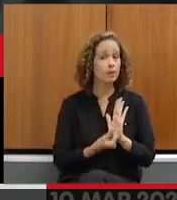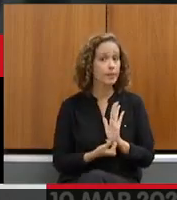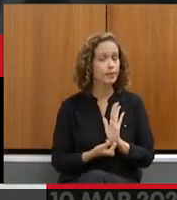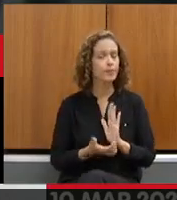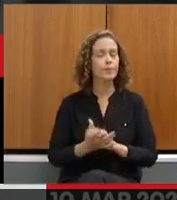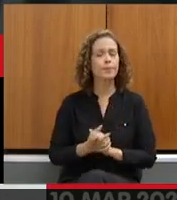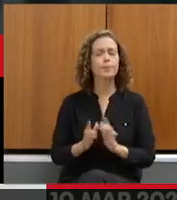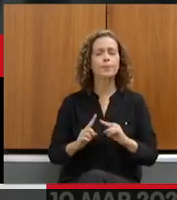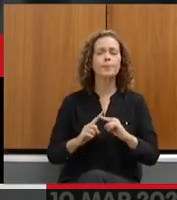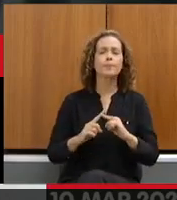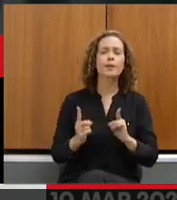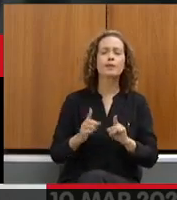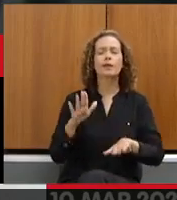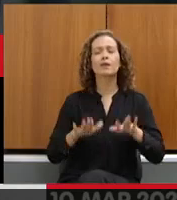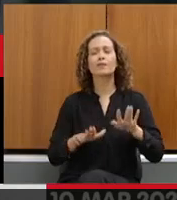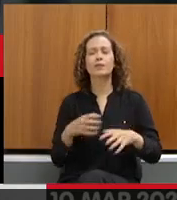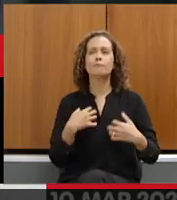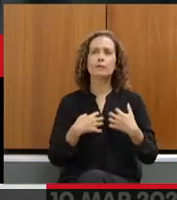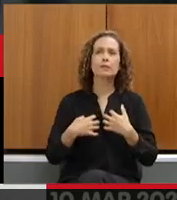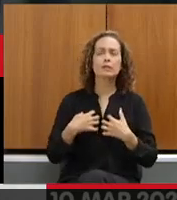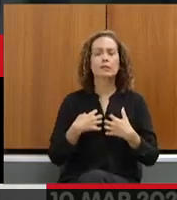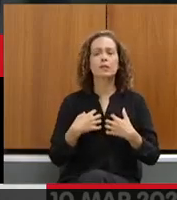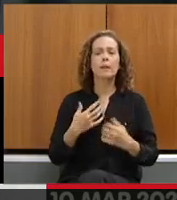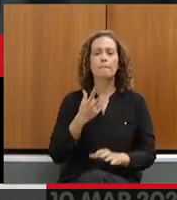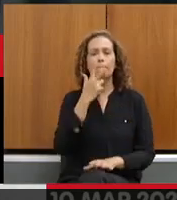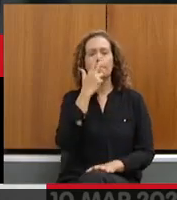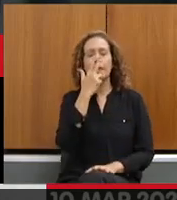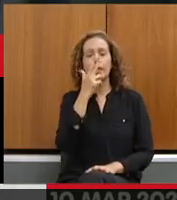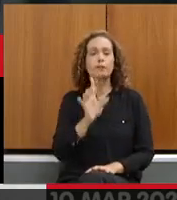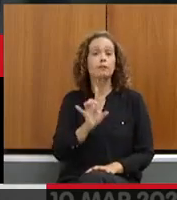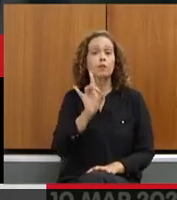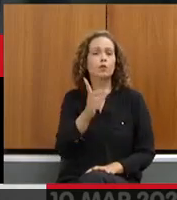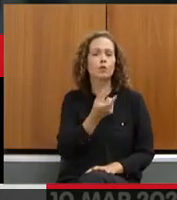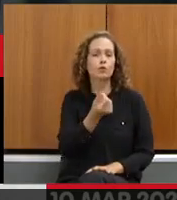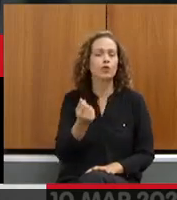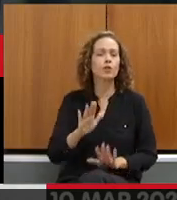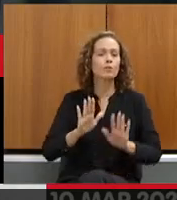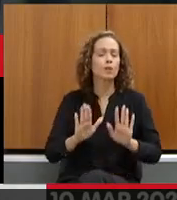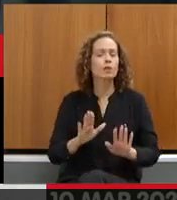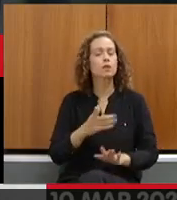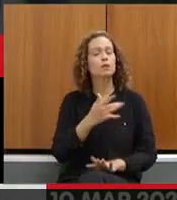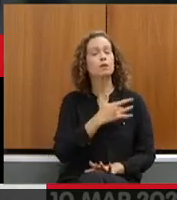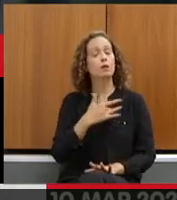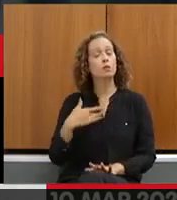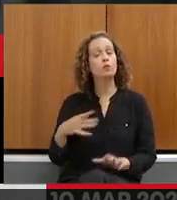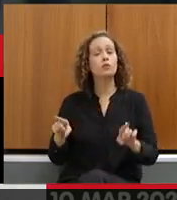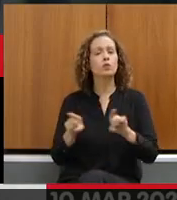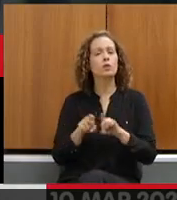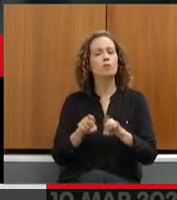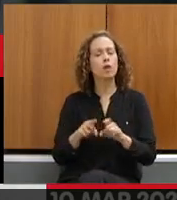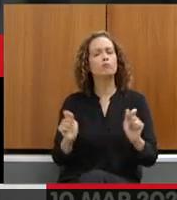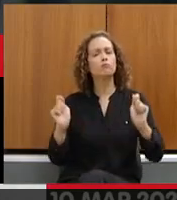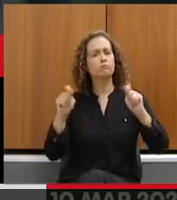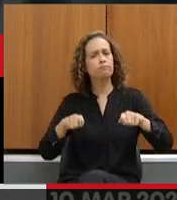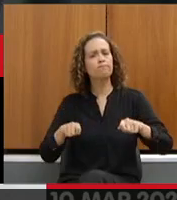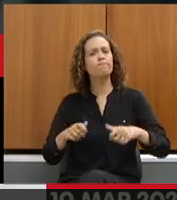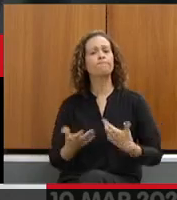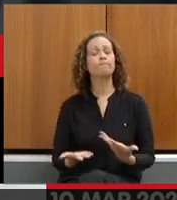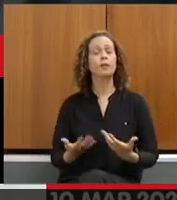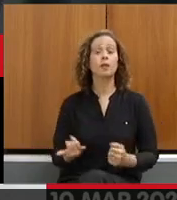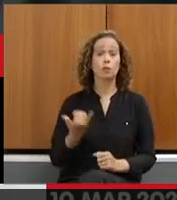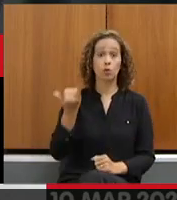me incomoda às vezes quando ele parece aqui é só dinheiro não saúde eficiência saúde é importante